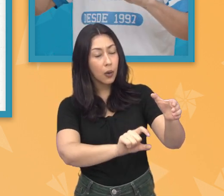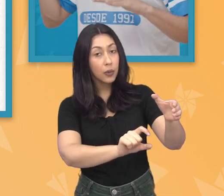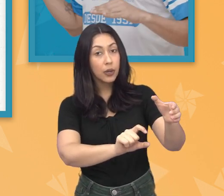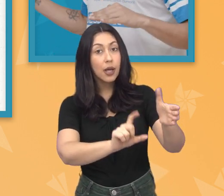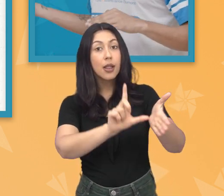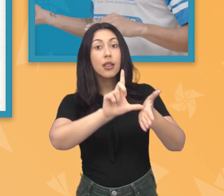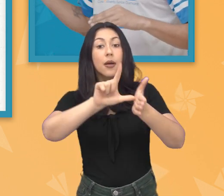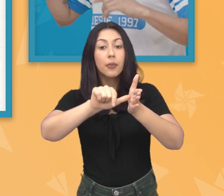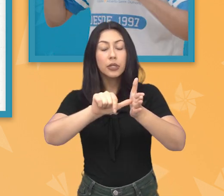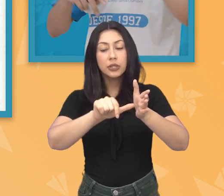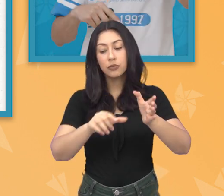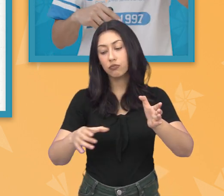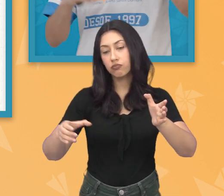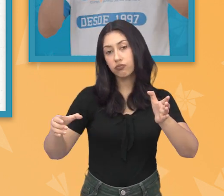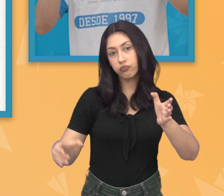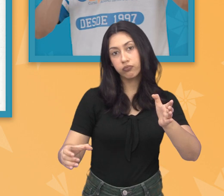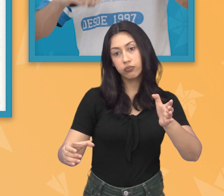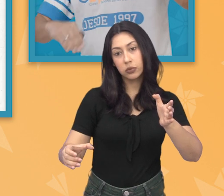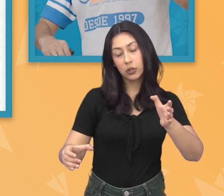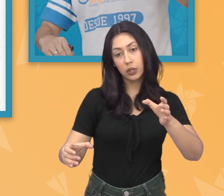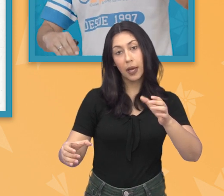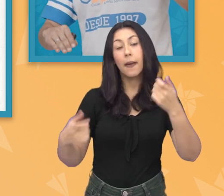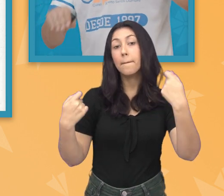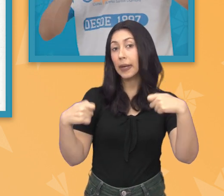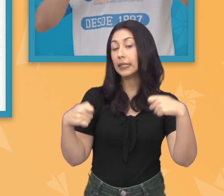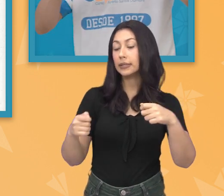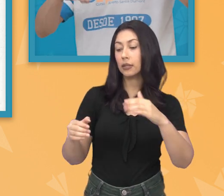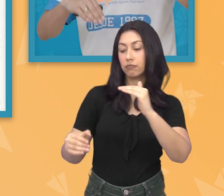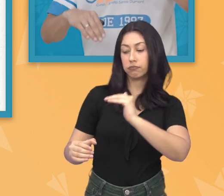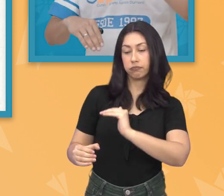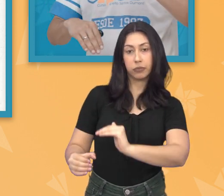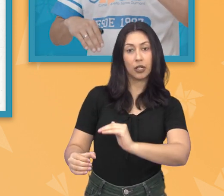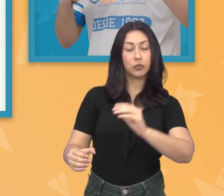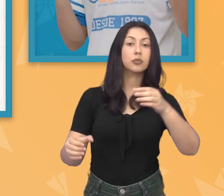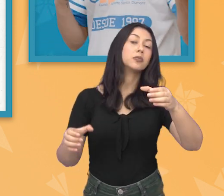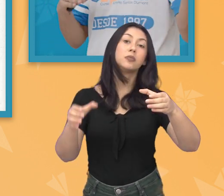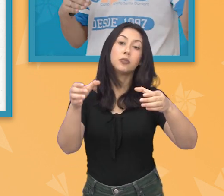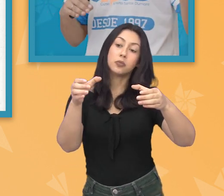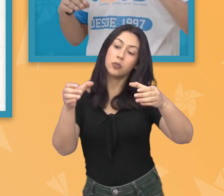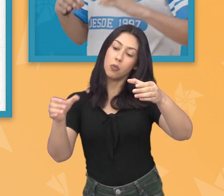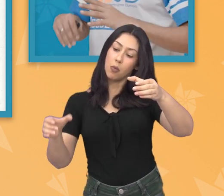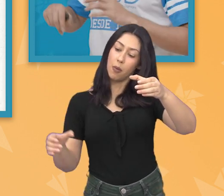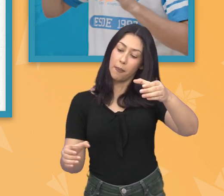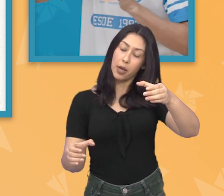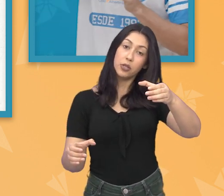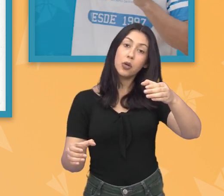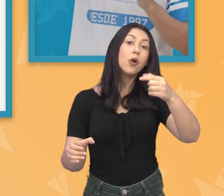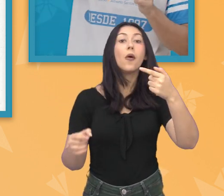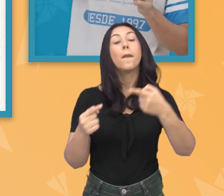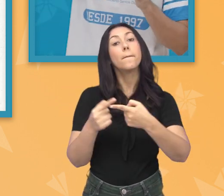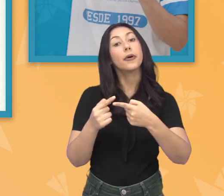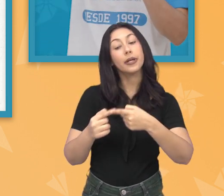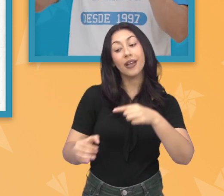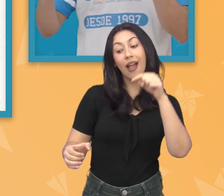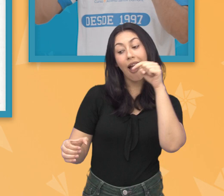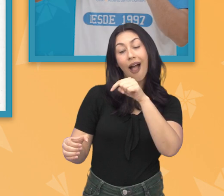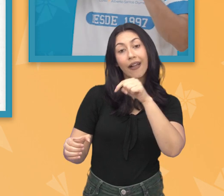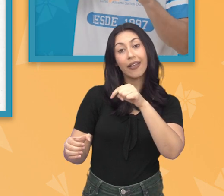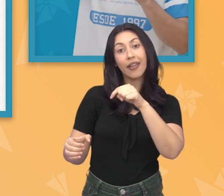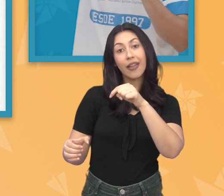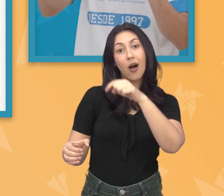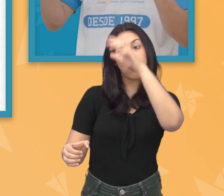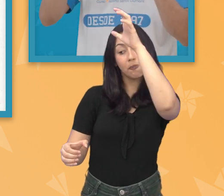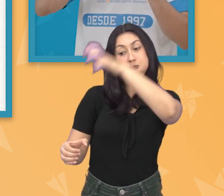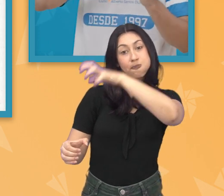utiliza um outro recipiente que vai estar um degrau abaixo, né, um nível abaixo do recipiente original, coloca essa mangueira ou